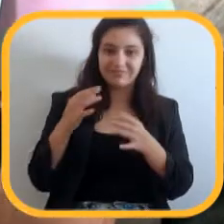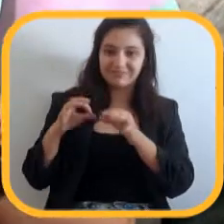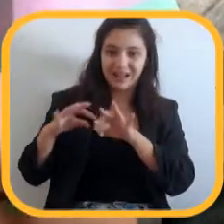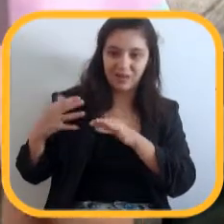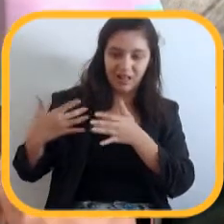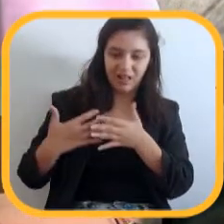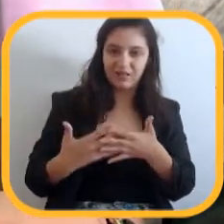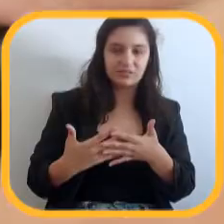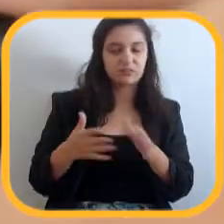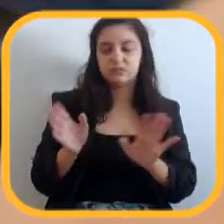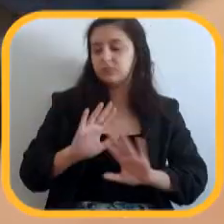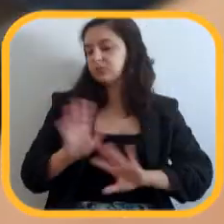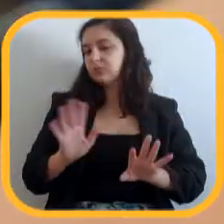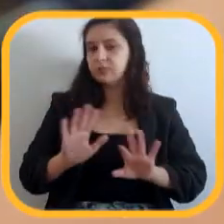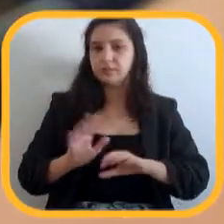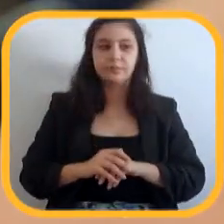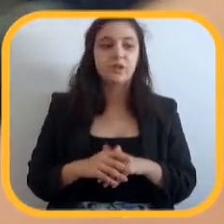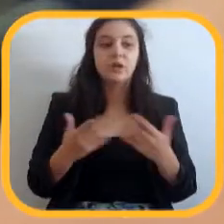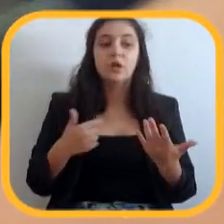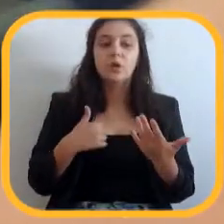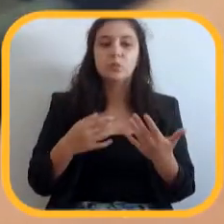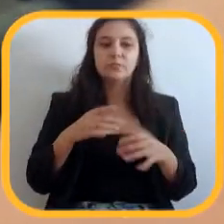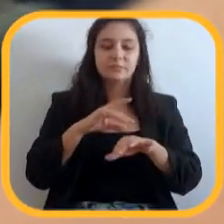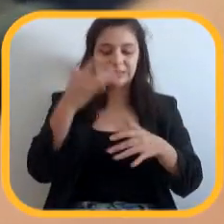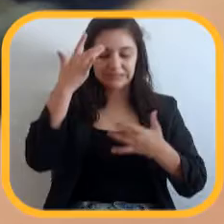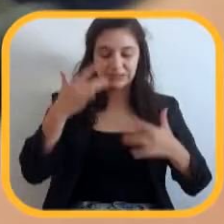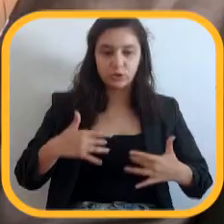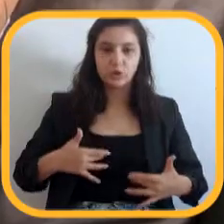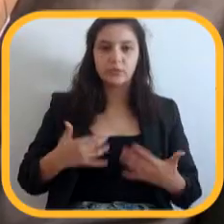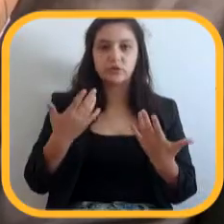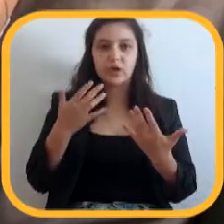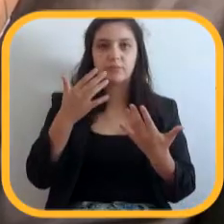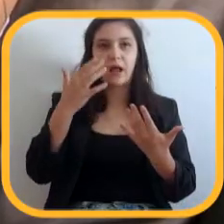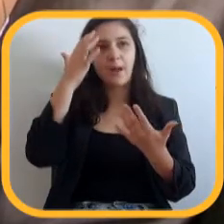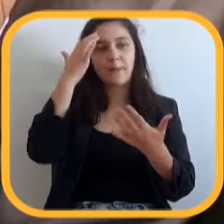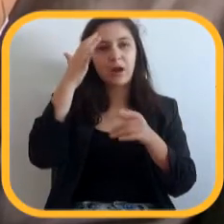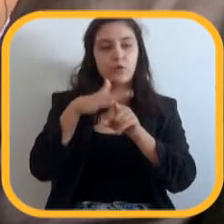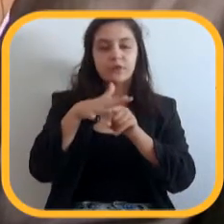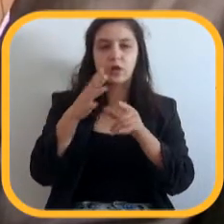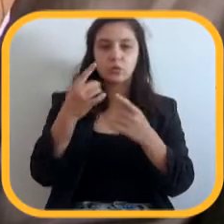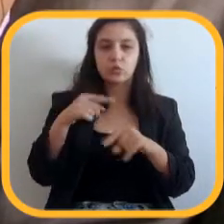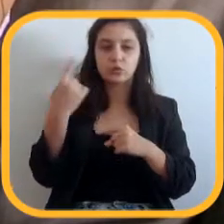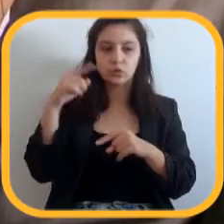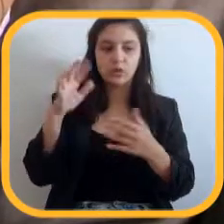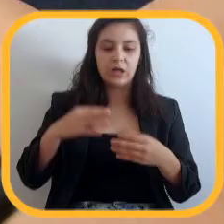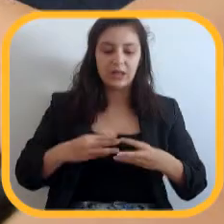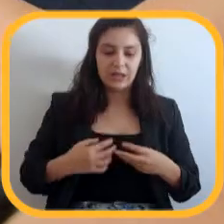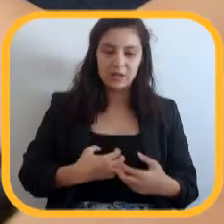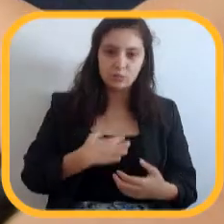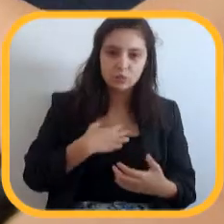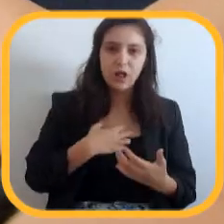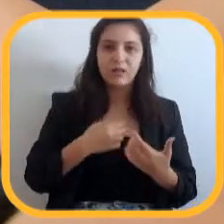da forma como eu estou a viver, para mim não dá mais. Os sintomas de burnout não influenciam apenas o psíquico de uma pessoa. A